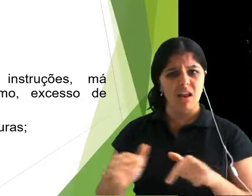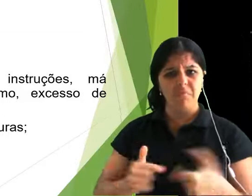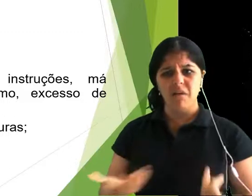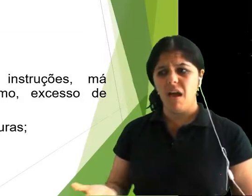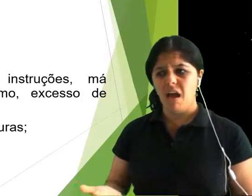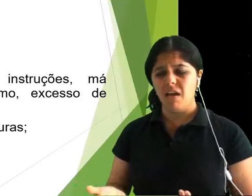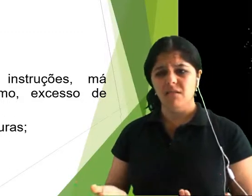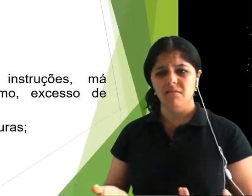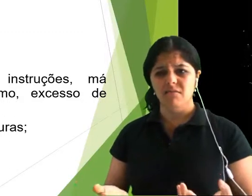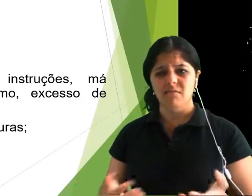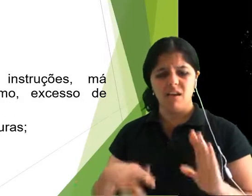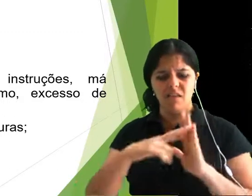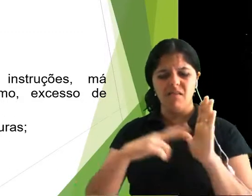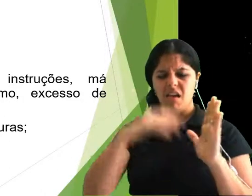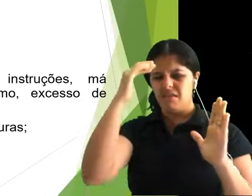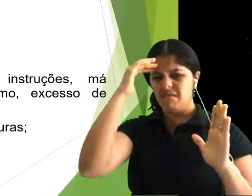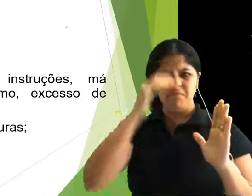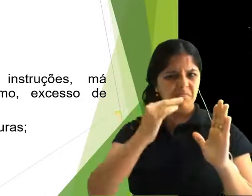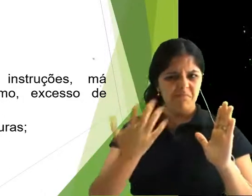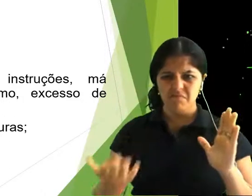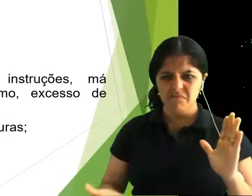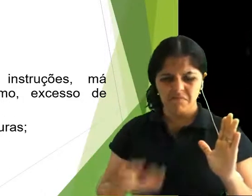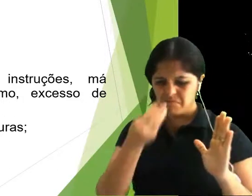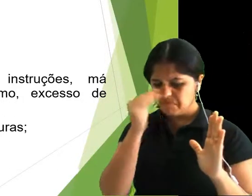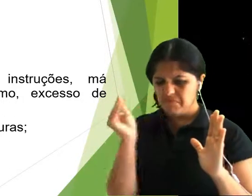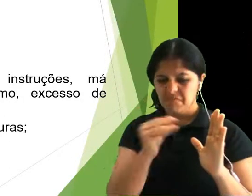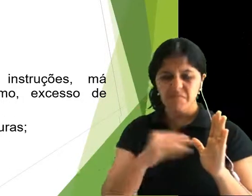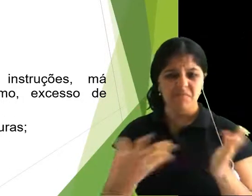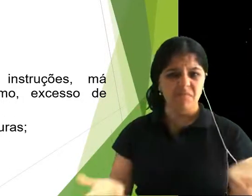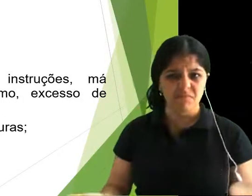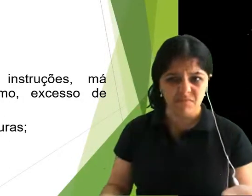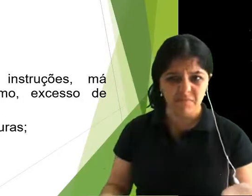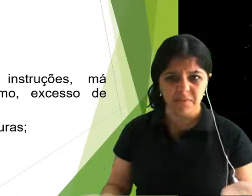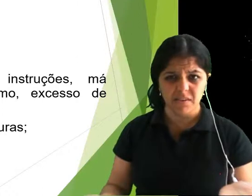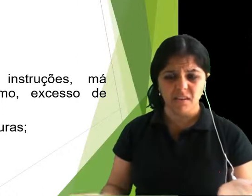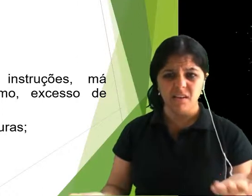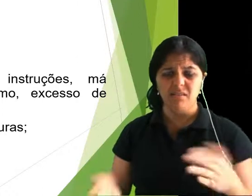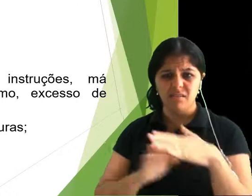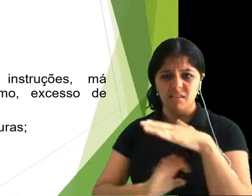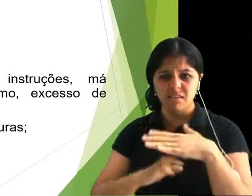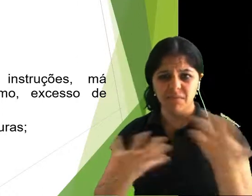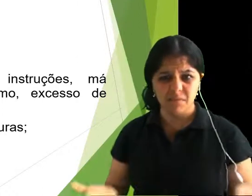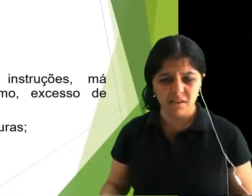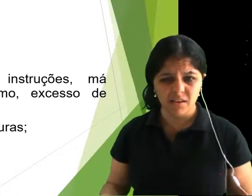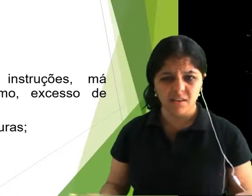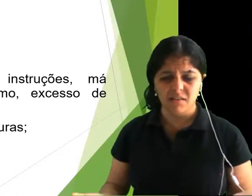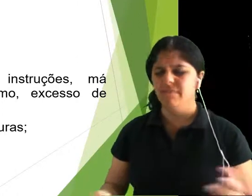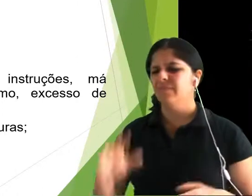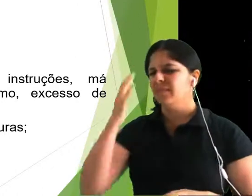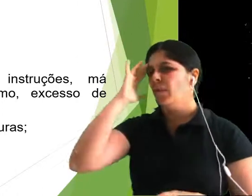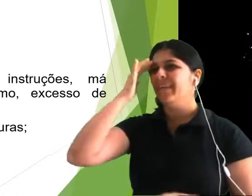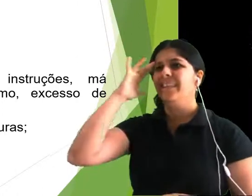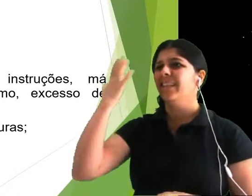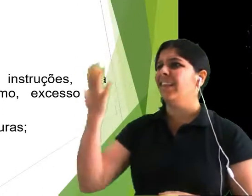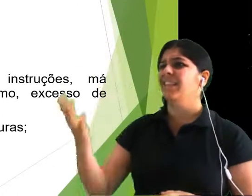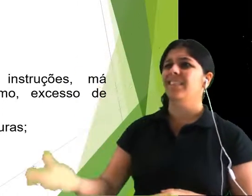você desrespeitar as instruções, as normas, as regras da empresa, ter uma má interpretação